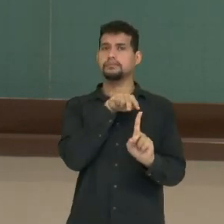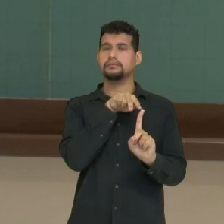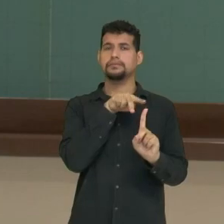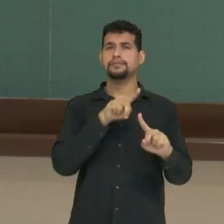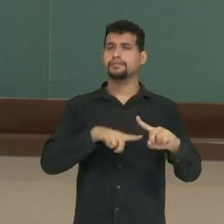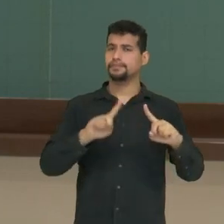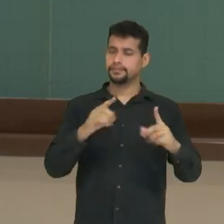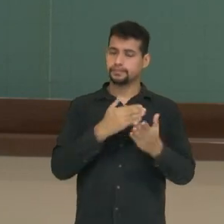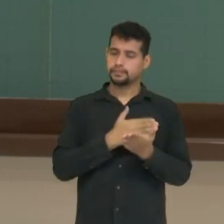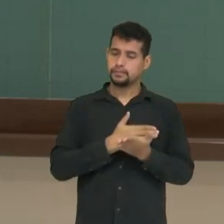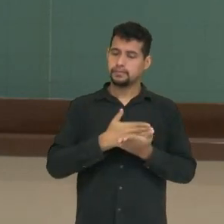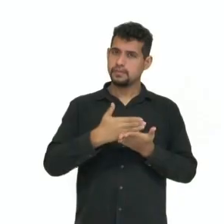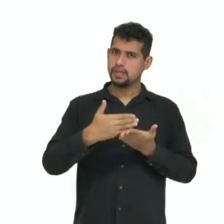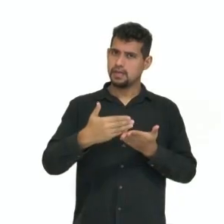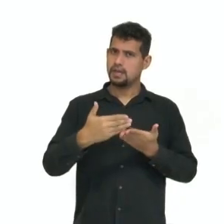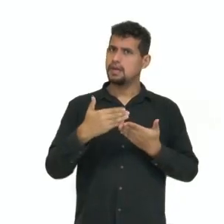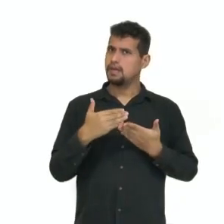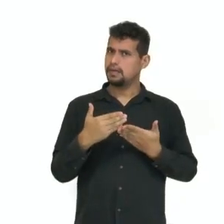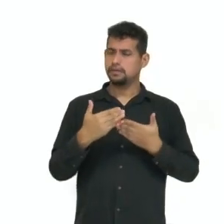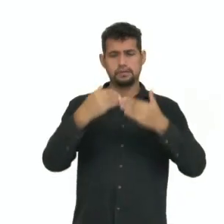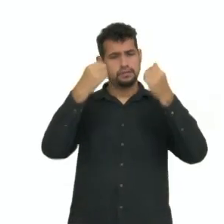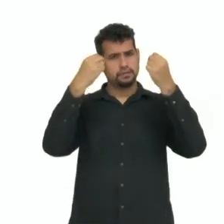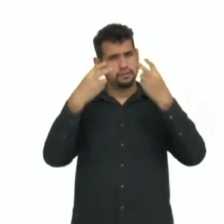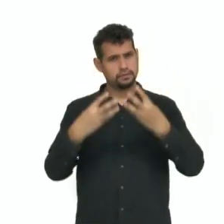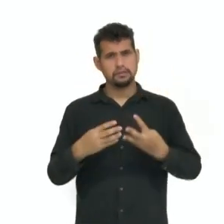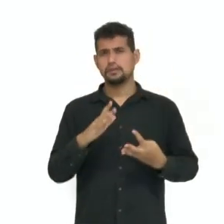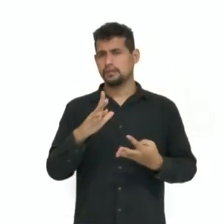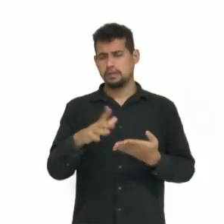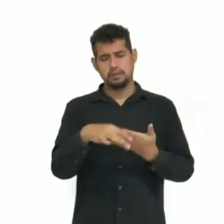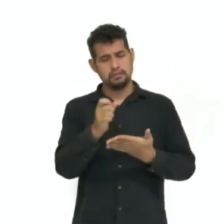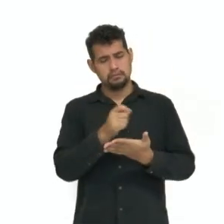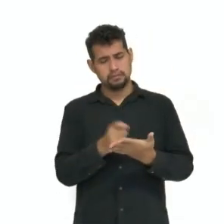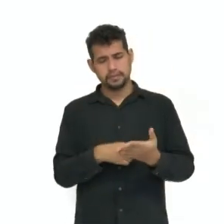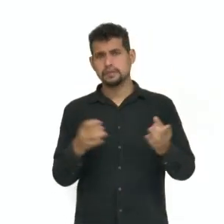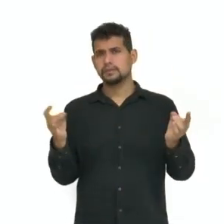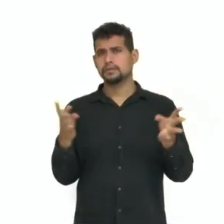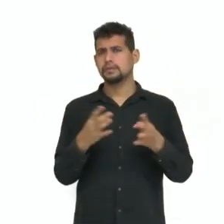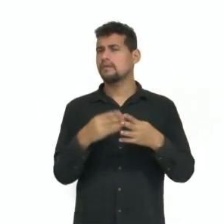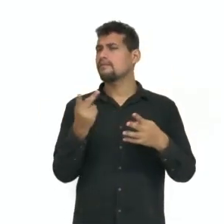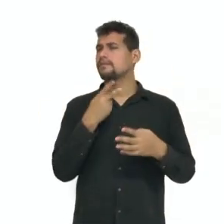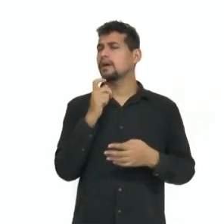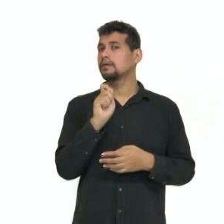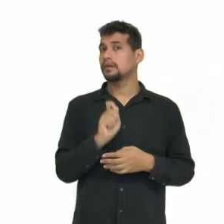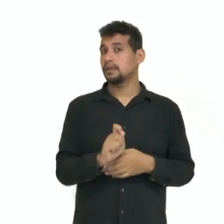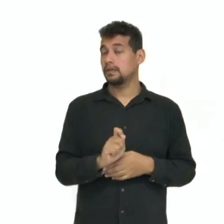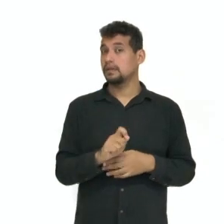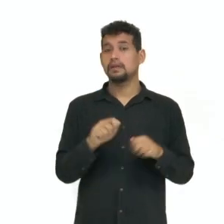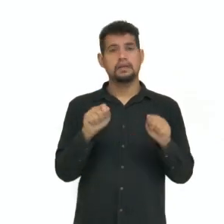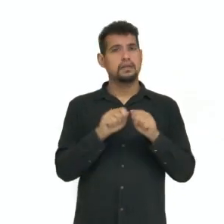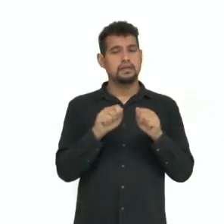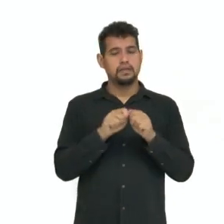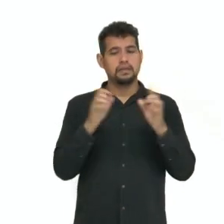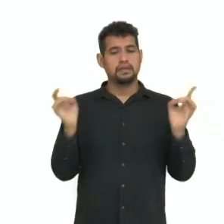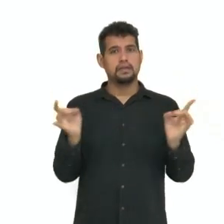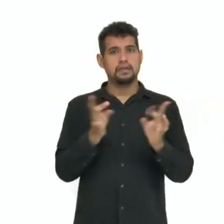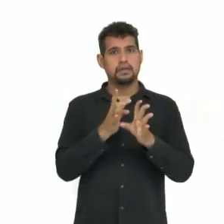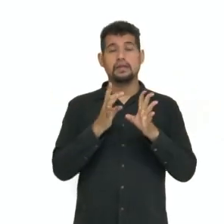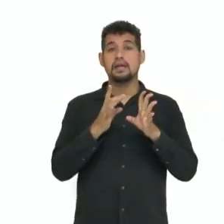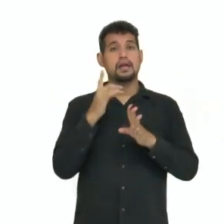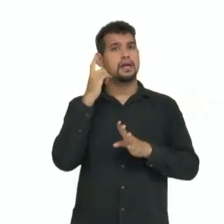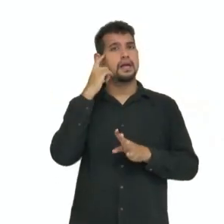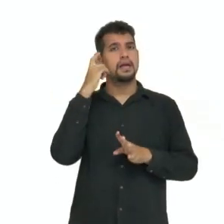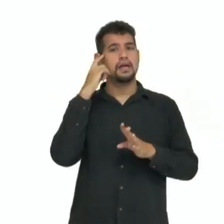na introdução, sintetizando o que você já escreveu aí, o que eu te digo? Que você acaba de fazer o recorte